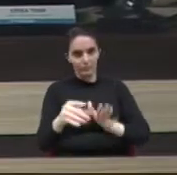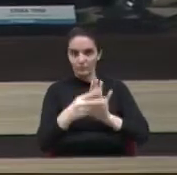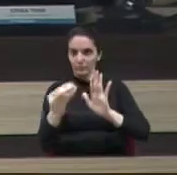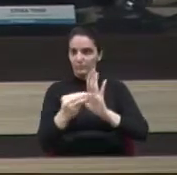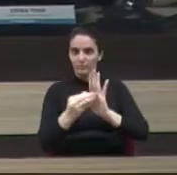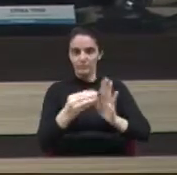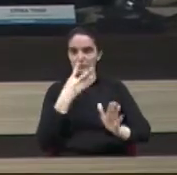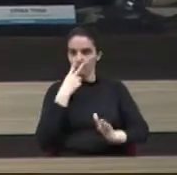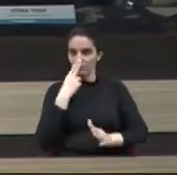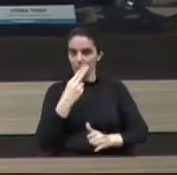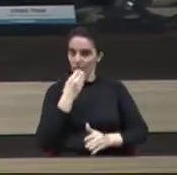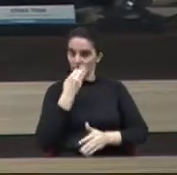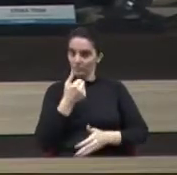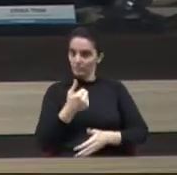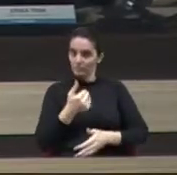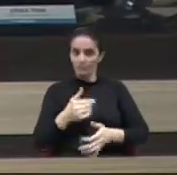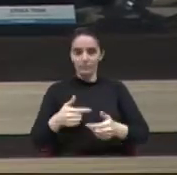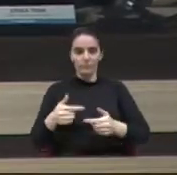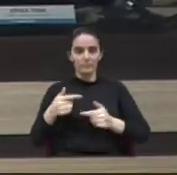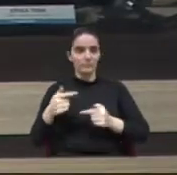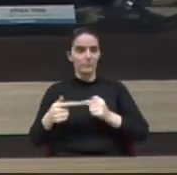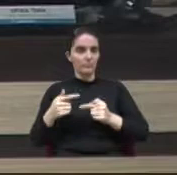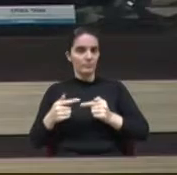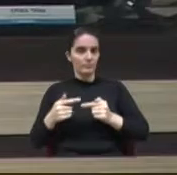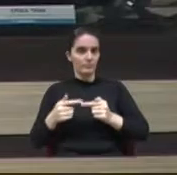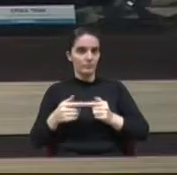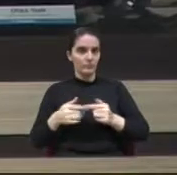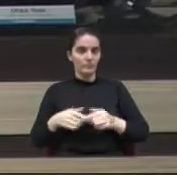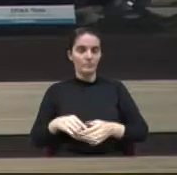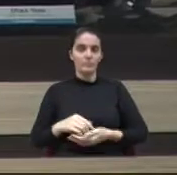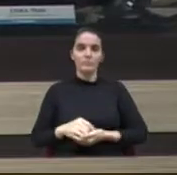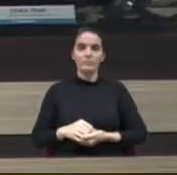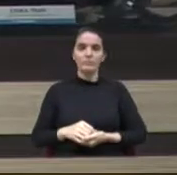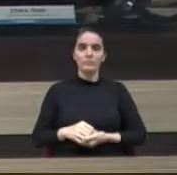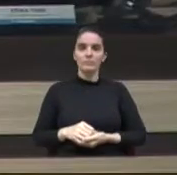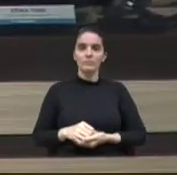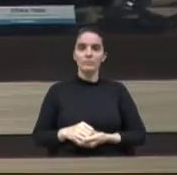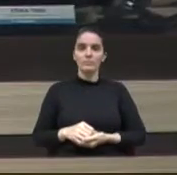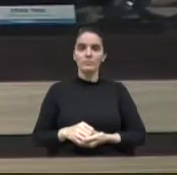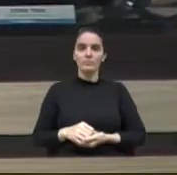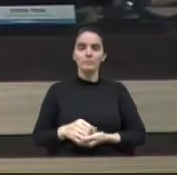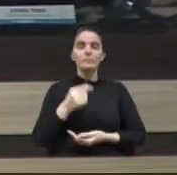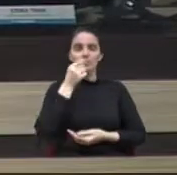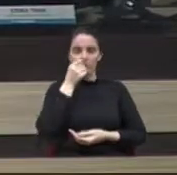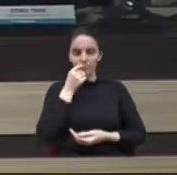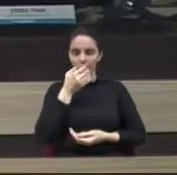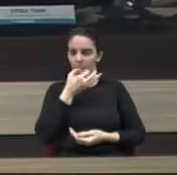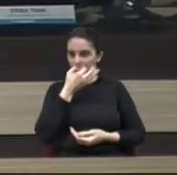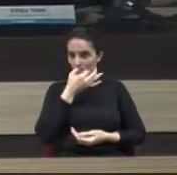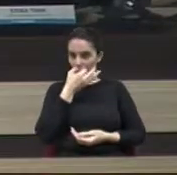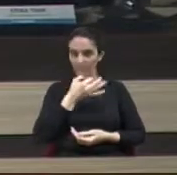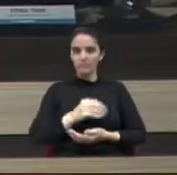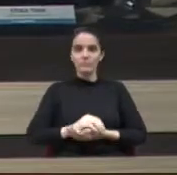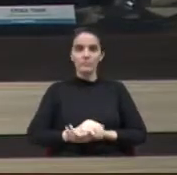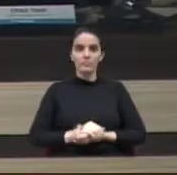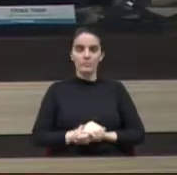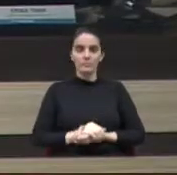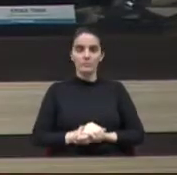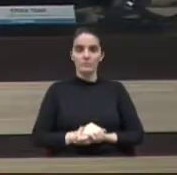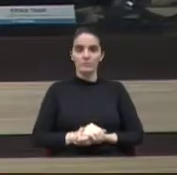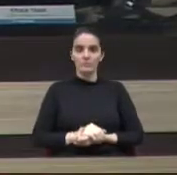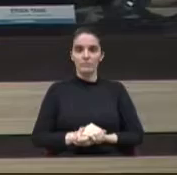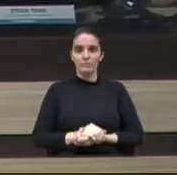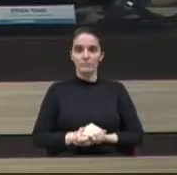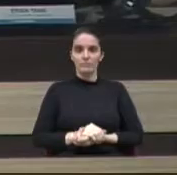favorável. O projeto está em discussão. Desejo discutir, presidente. A palavra é o vereador proponente, Estevão Nogueira. Senhor